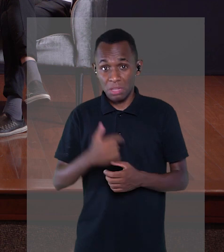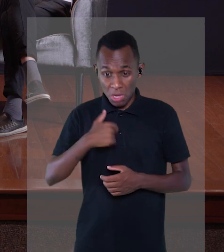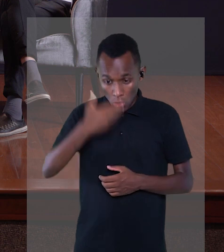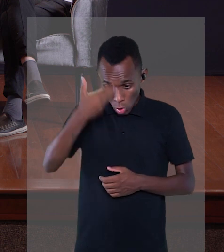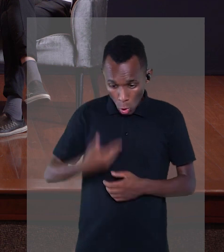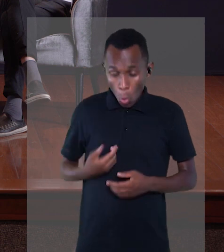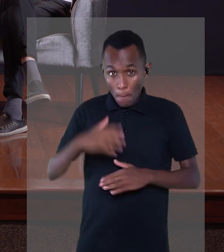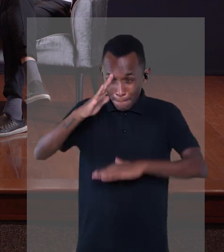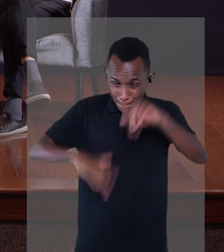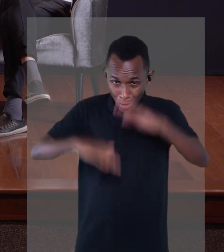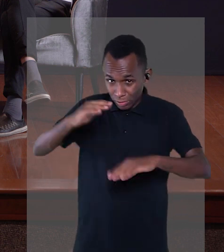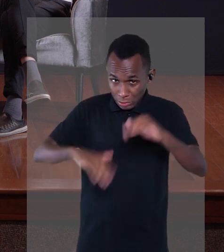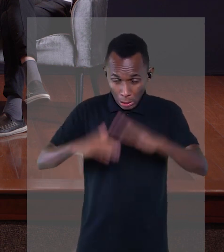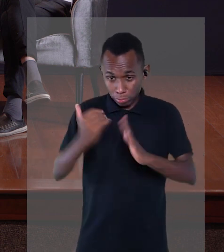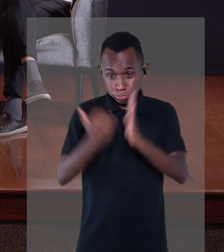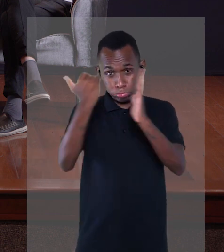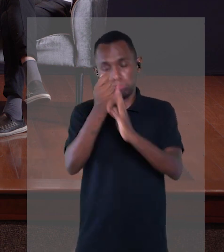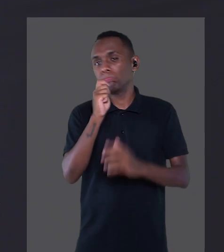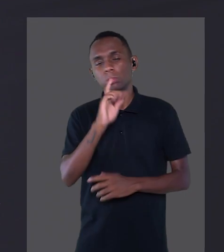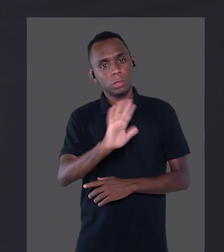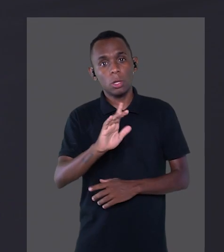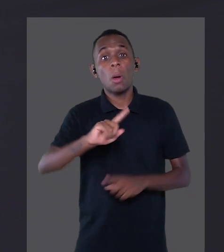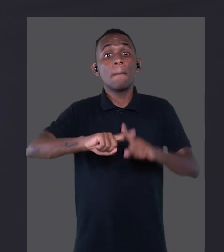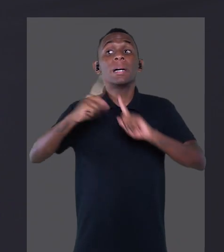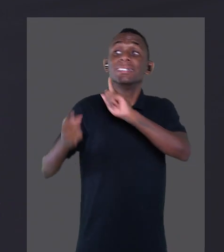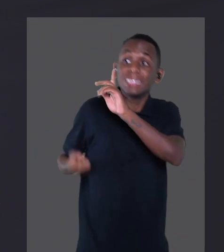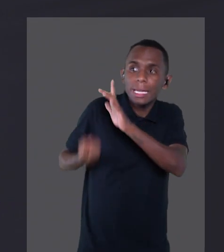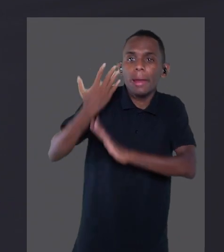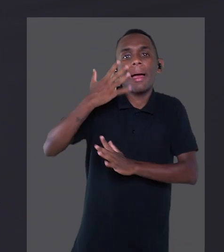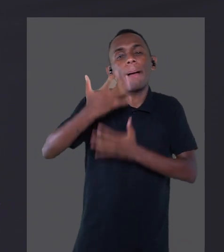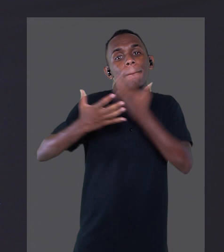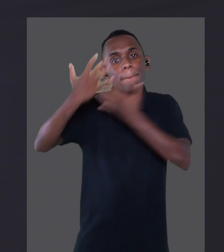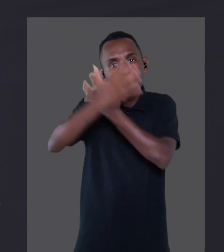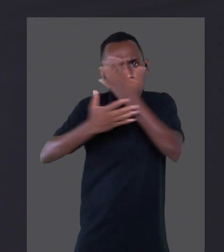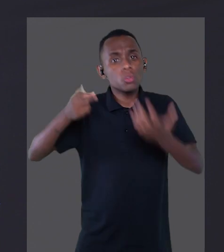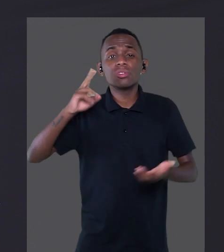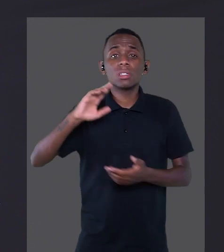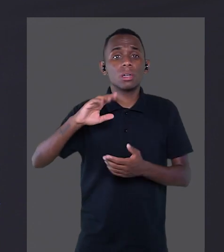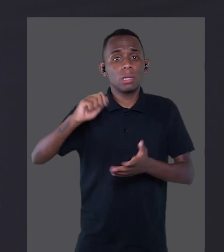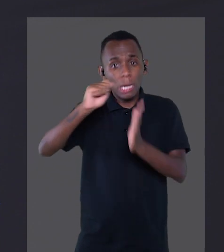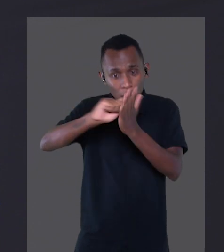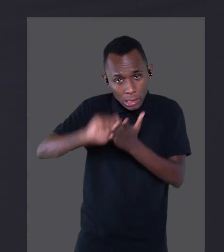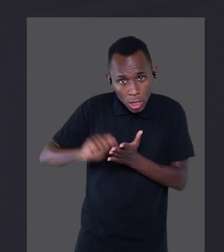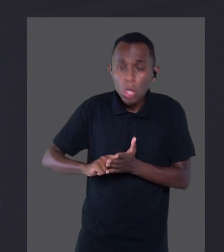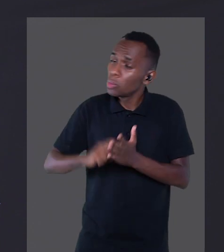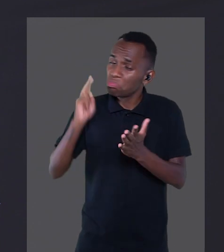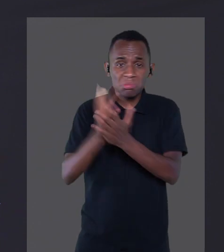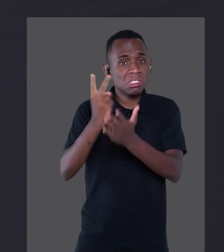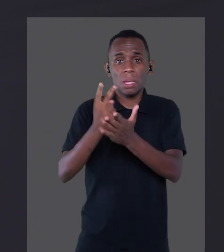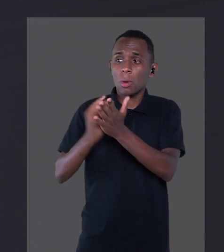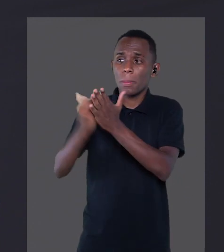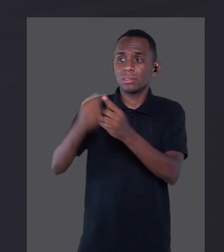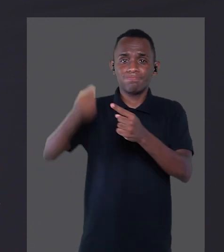um músico, um letrista eu sou desde muito cedo. E eu acho que isso também ajuda